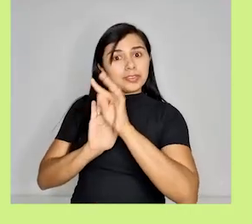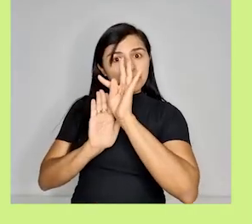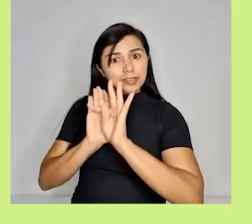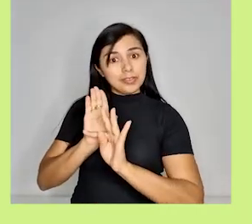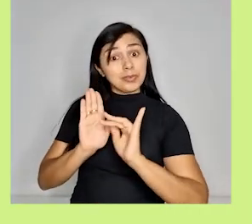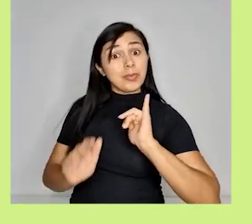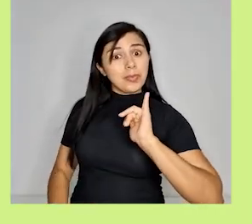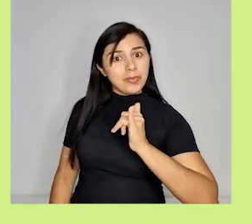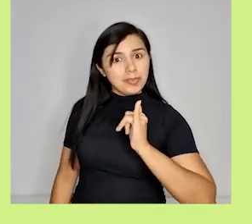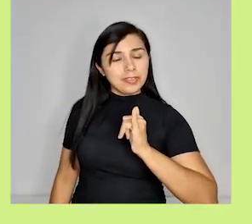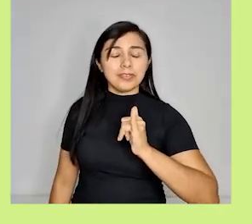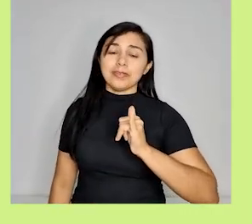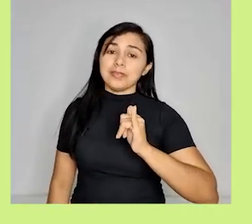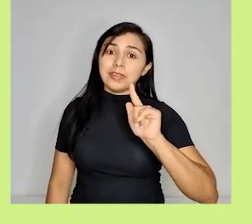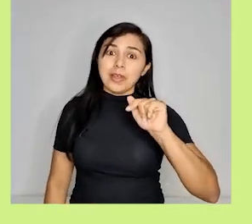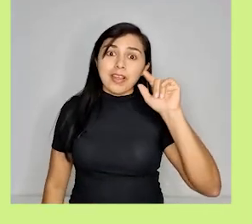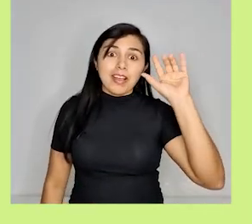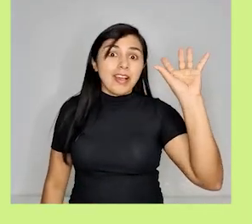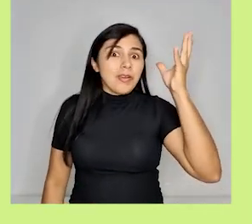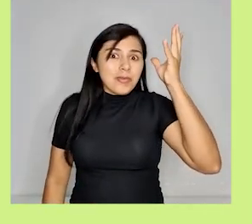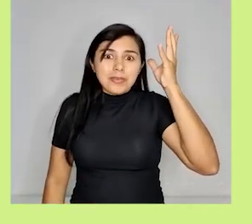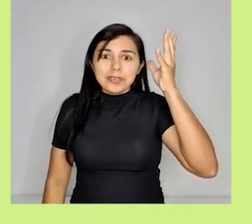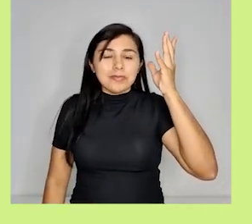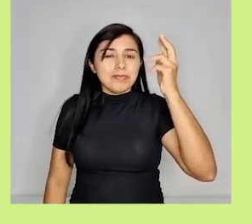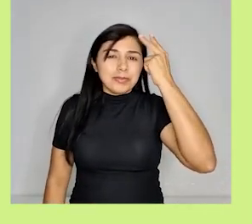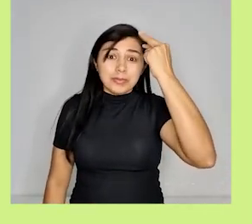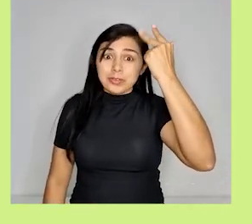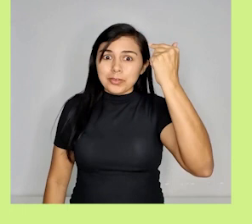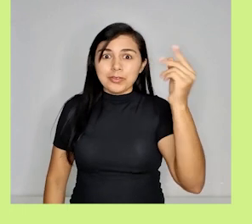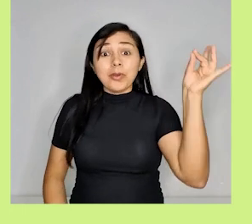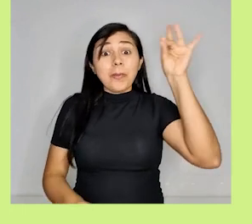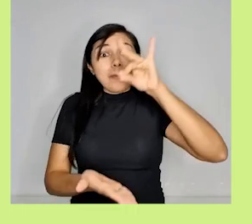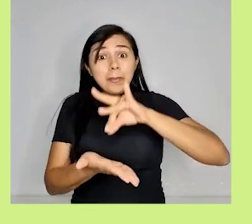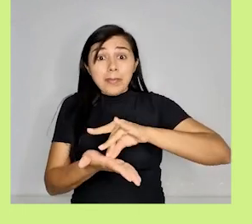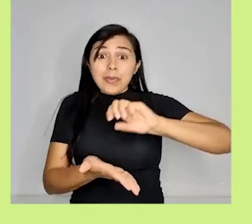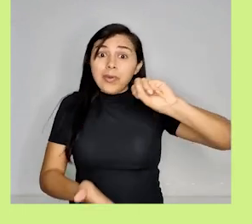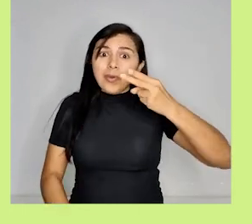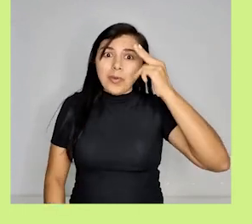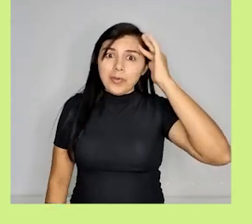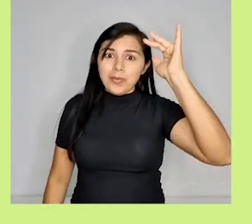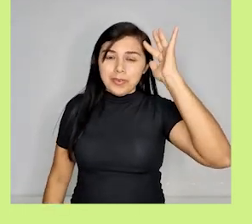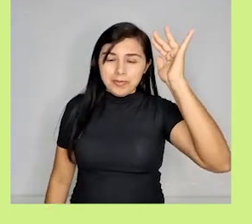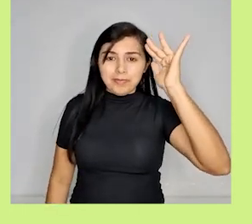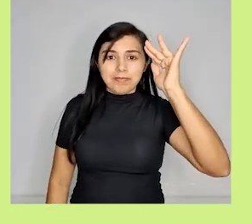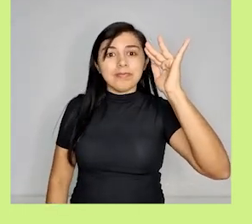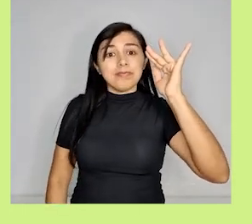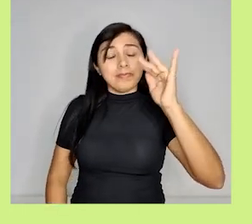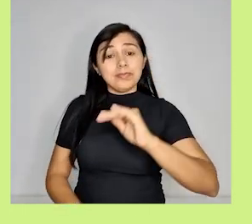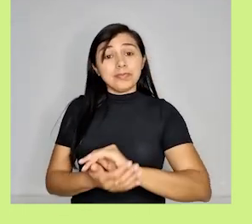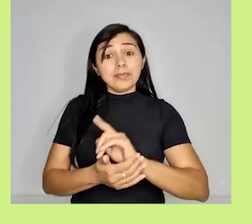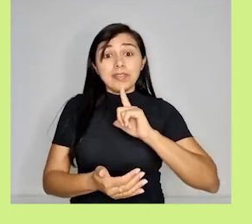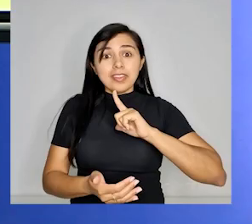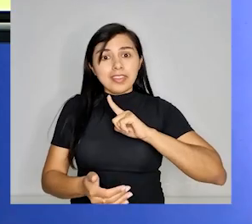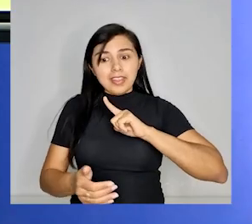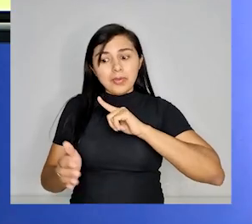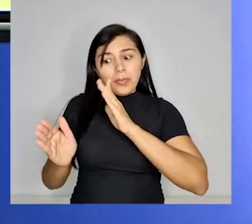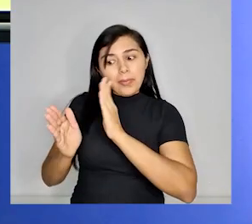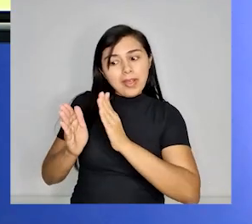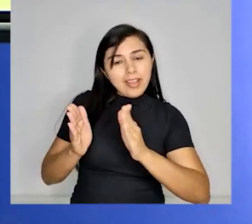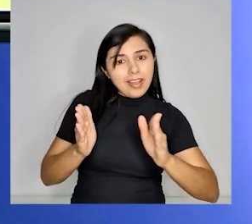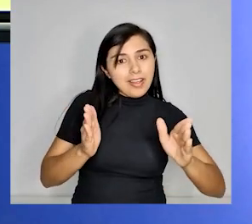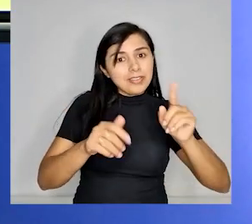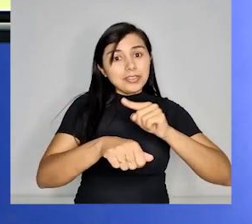narrados acontecimentos, histórias ou situações, reais ou imaginárias, em ordem cronológica ou não.